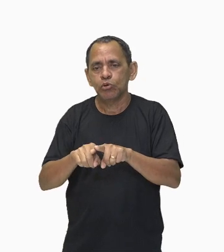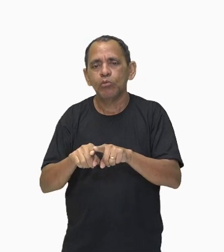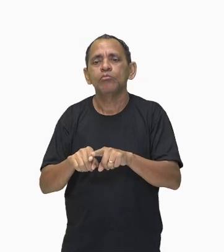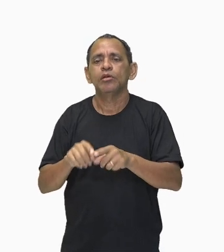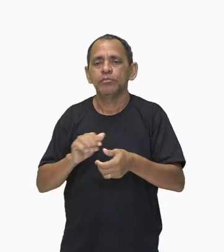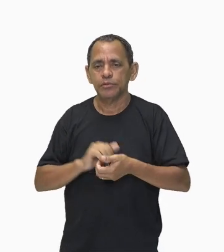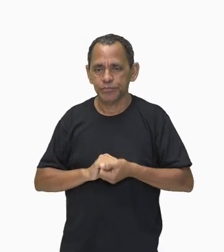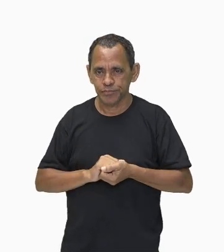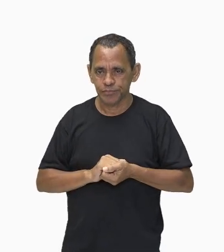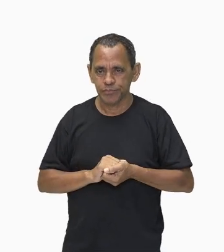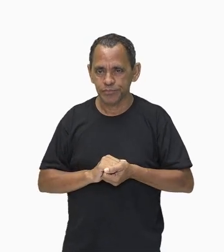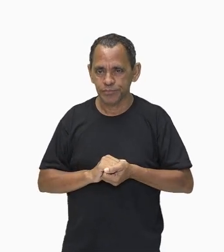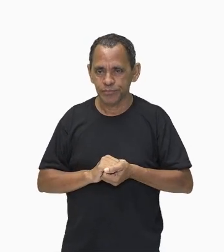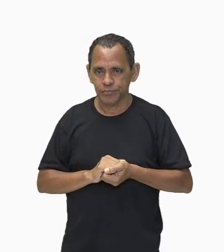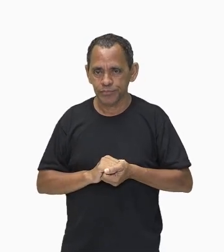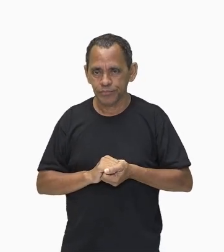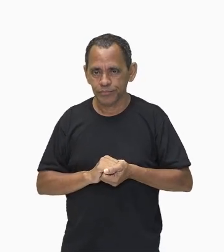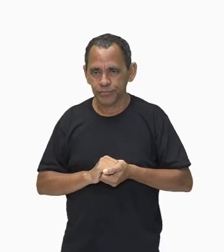doenças atualmente.